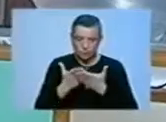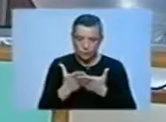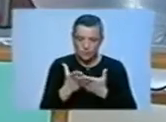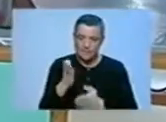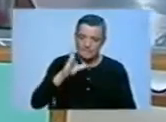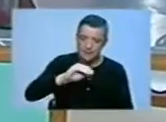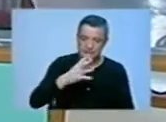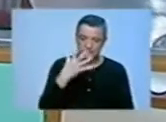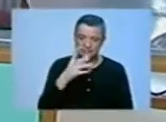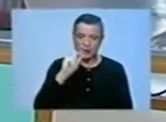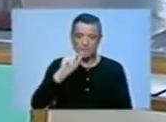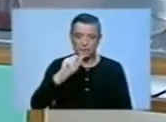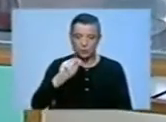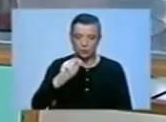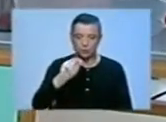minutos